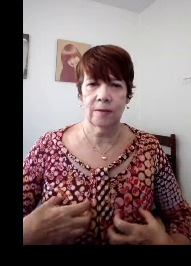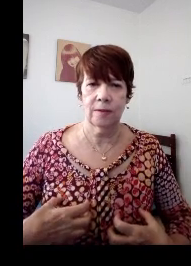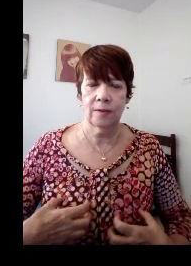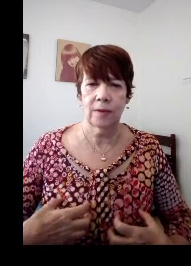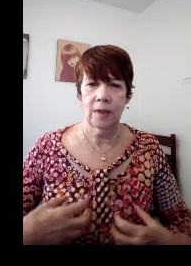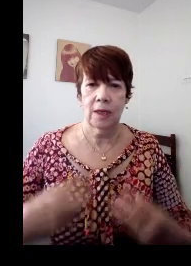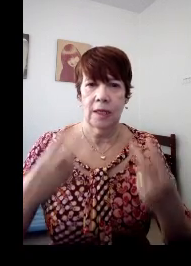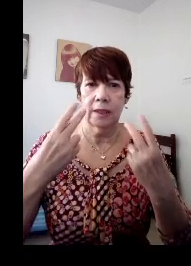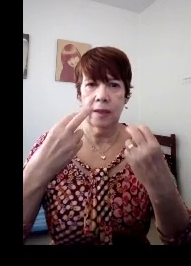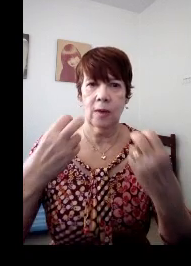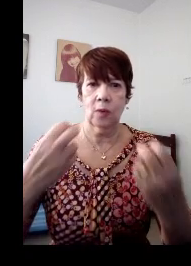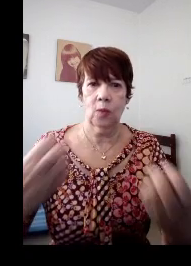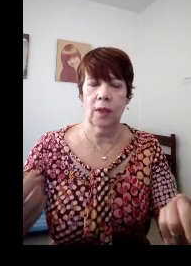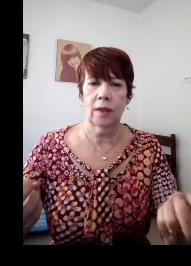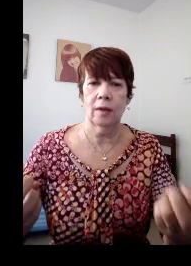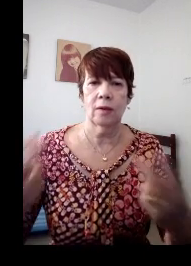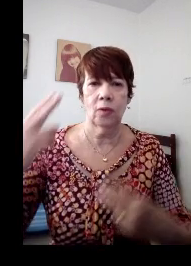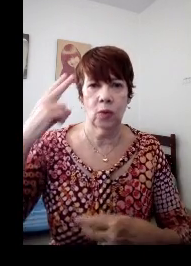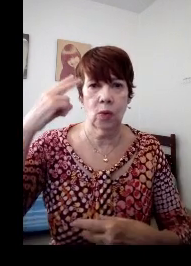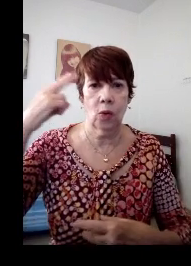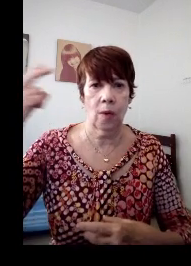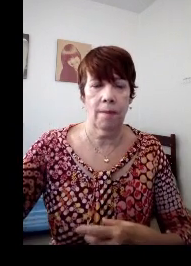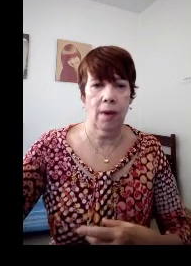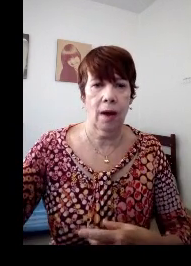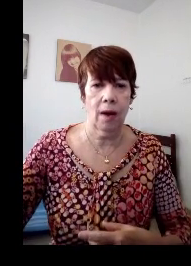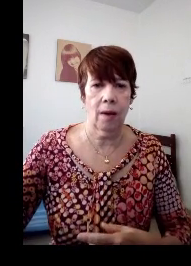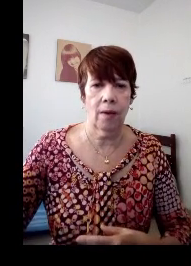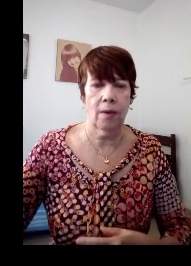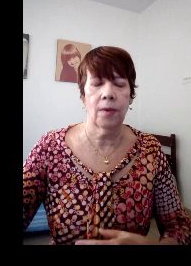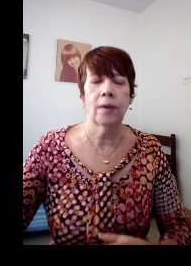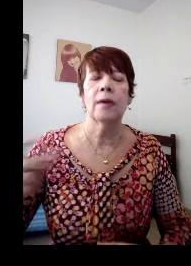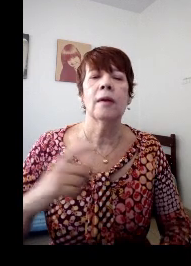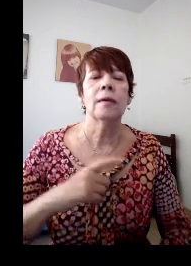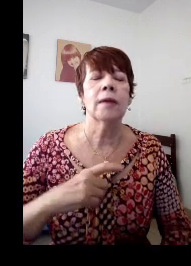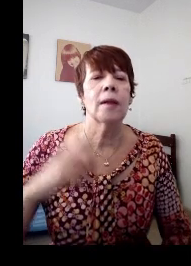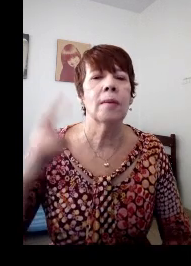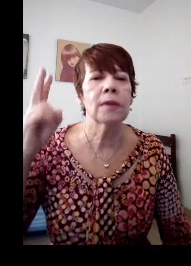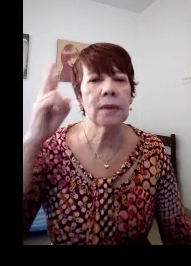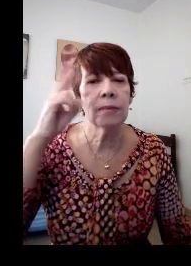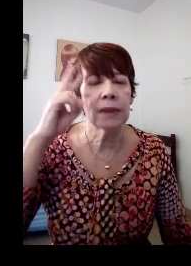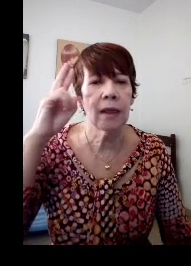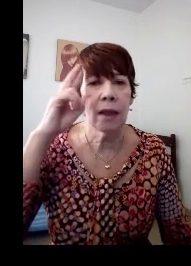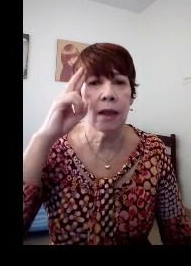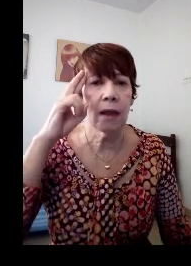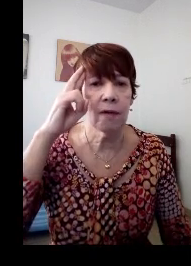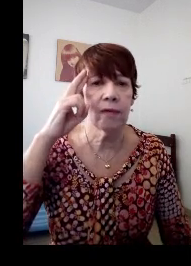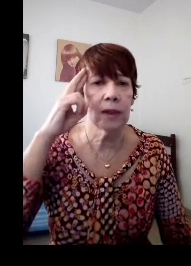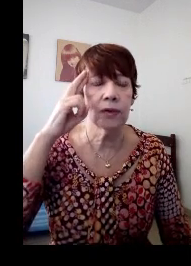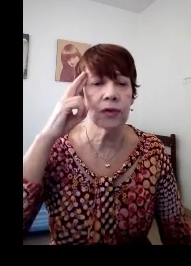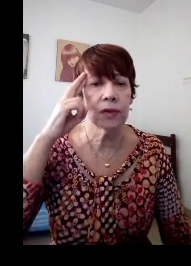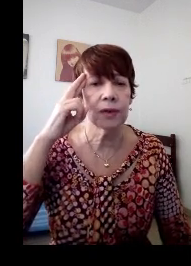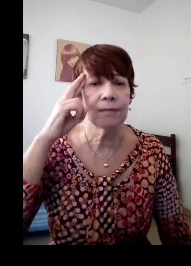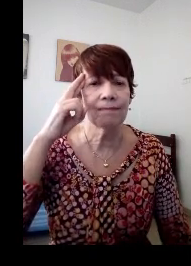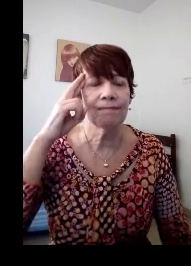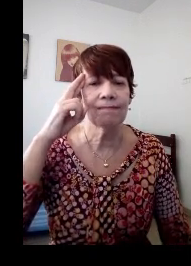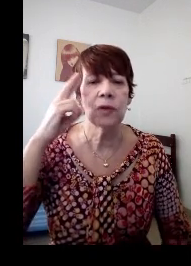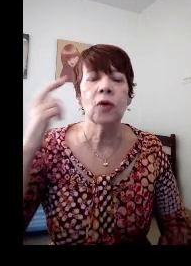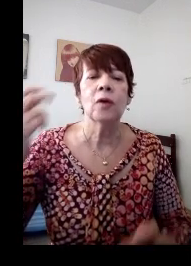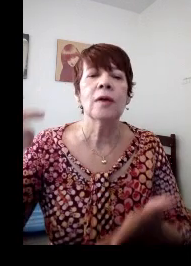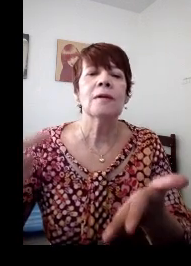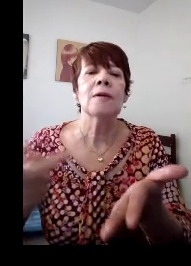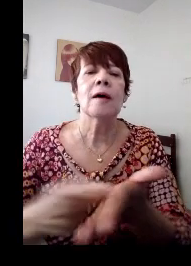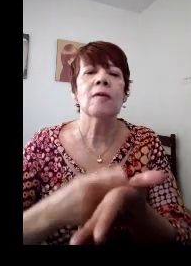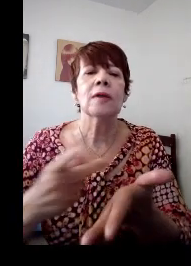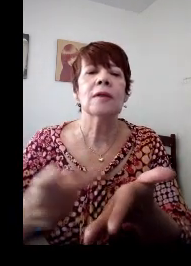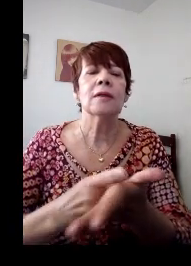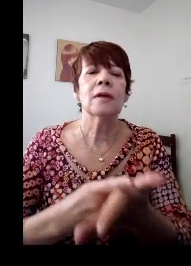se sente confortável quando nada me incomoda. Então, nós precisamos estar atentos,